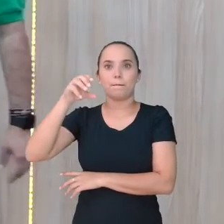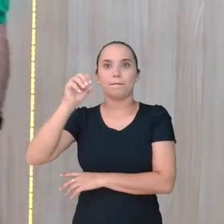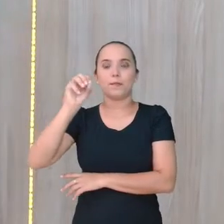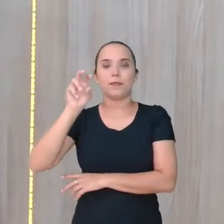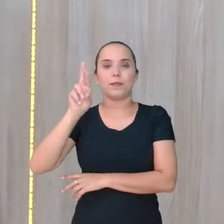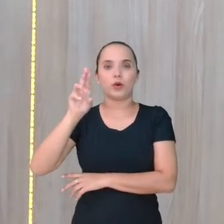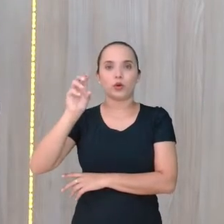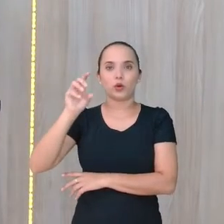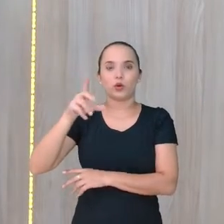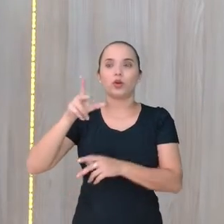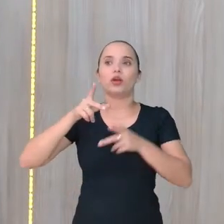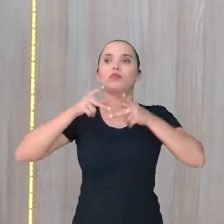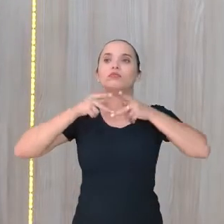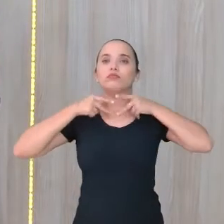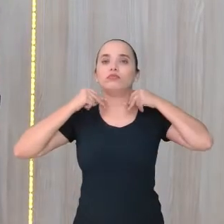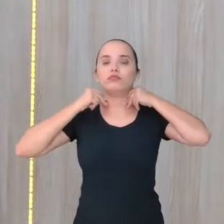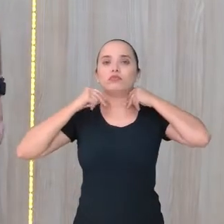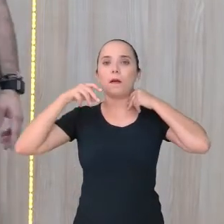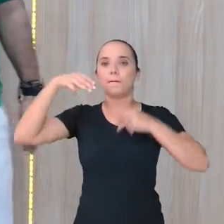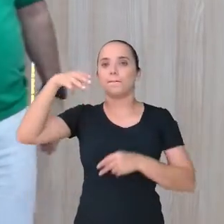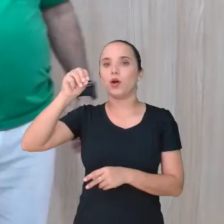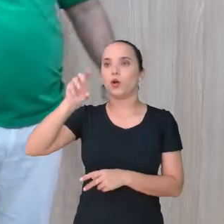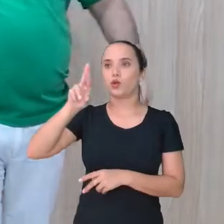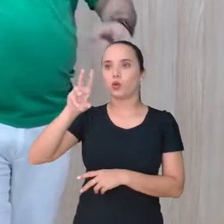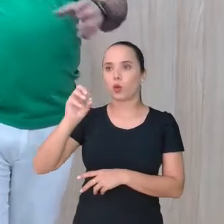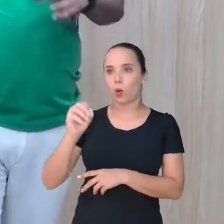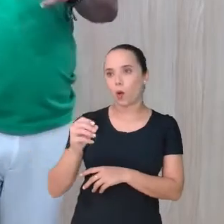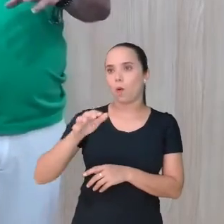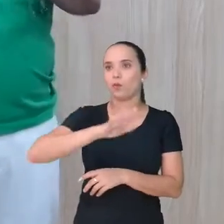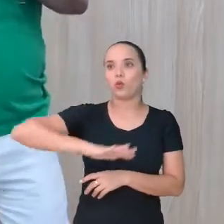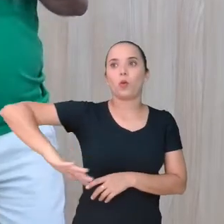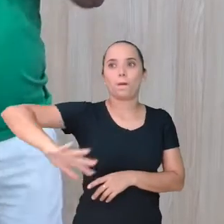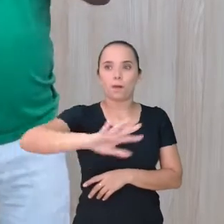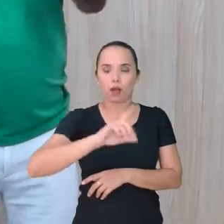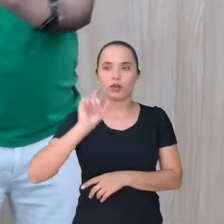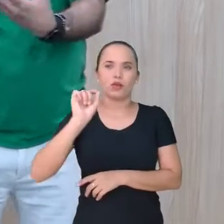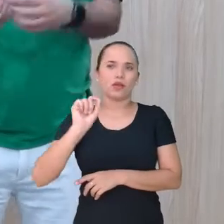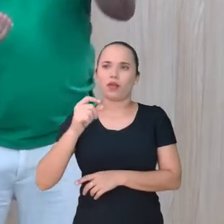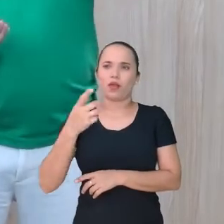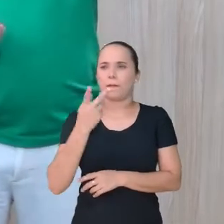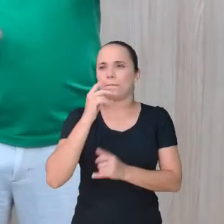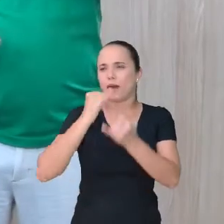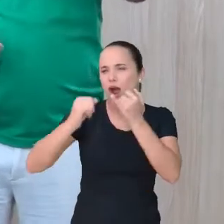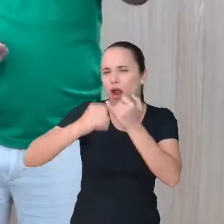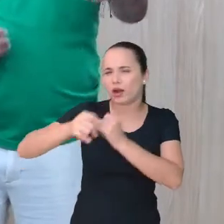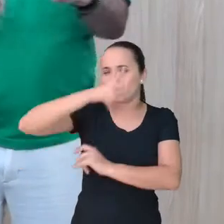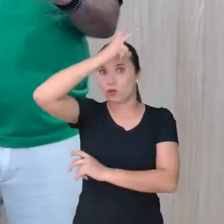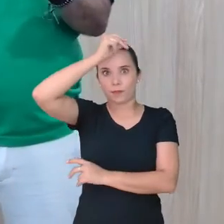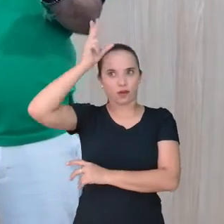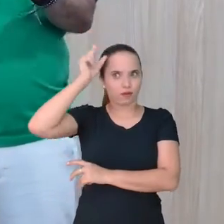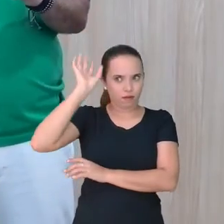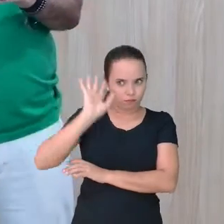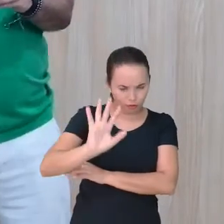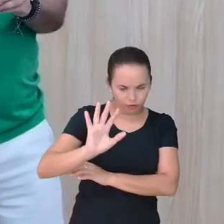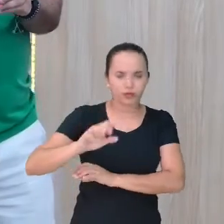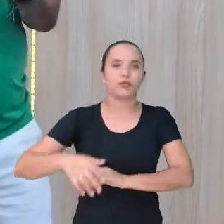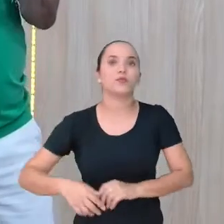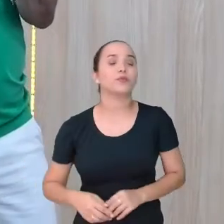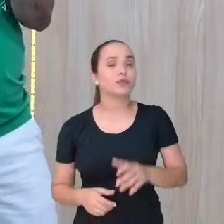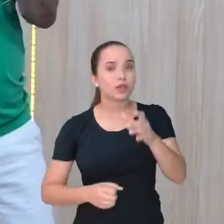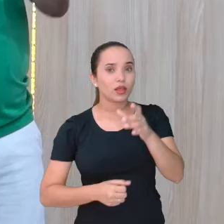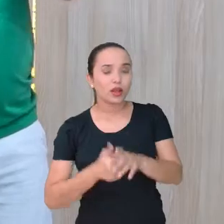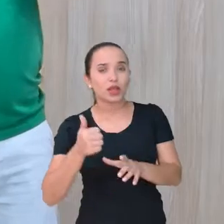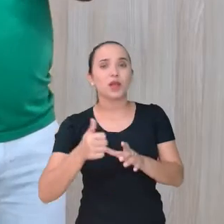era uma espécie de prefeito ou primeiro-ministro. Então, veja, ele distribui as terras, coloca um nobre, cria ali os mordomos